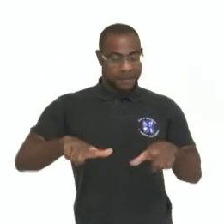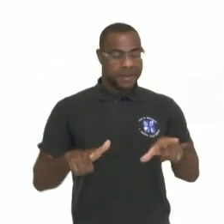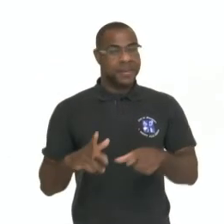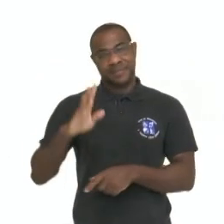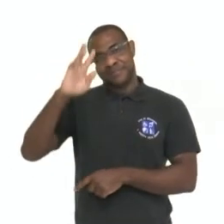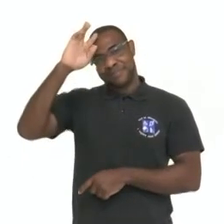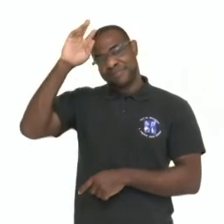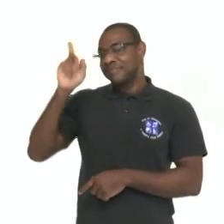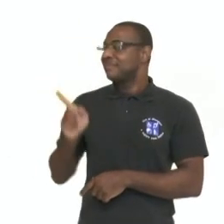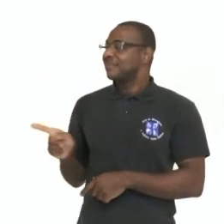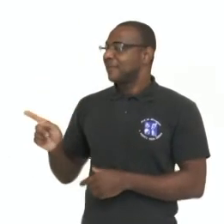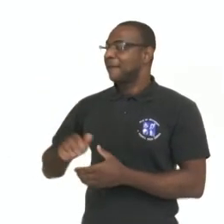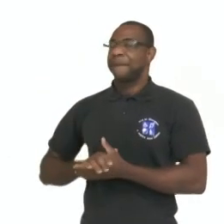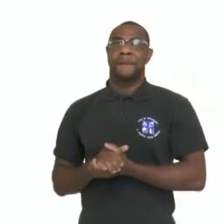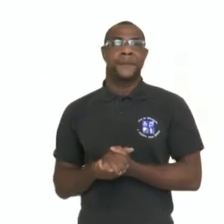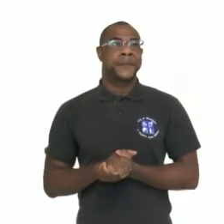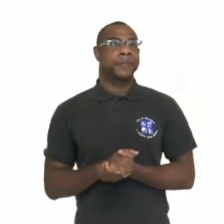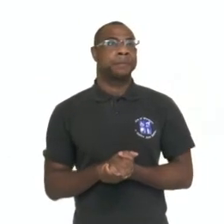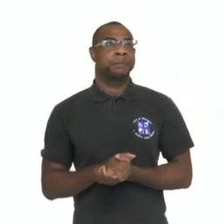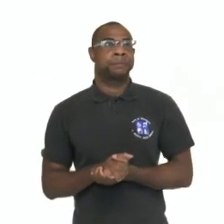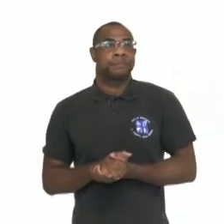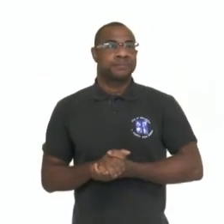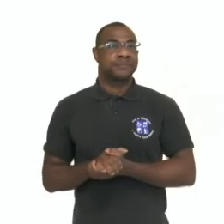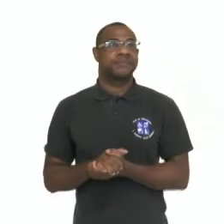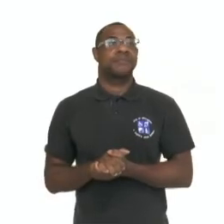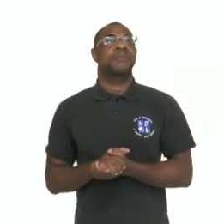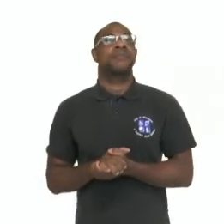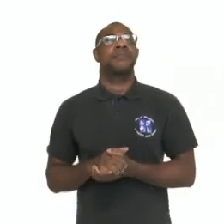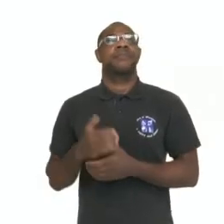aquela expressão, quem tem boca vai a Roma? Ou todas as